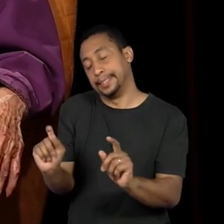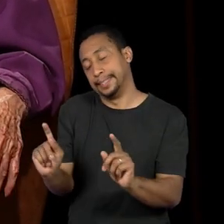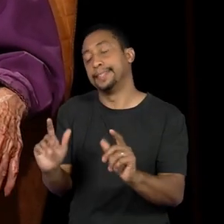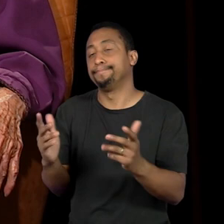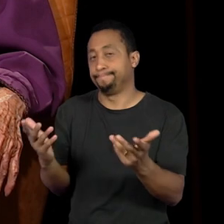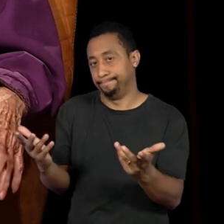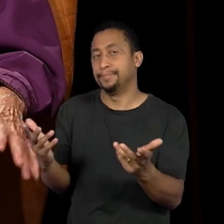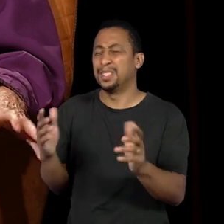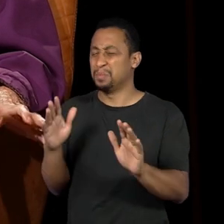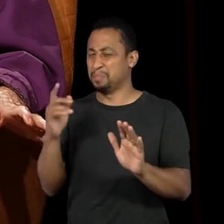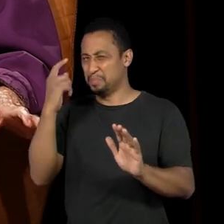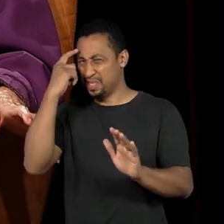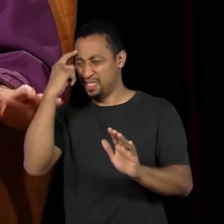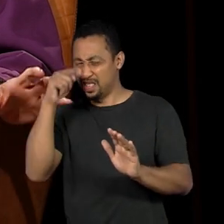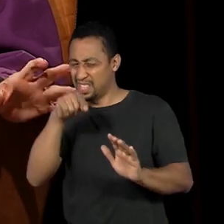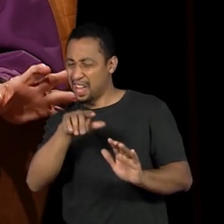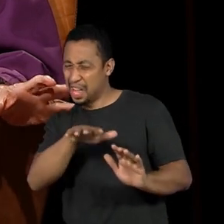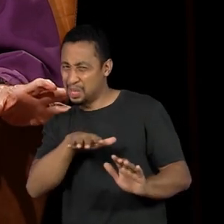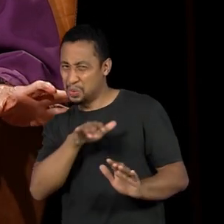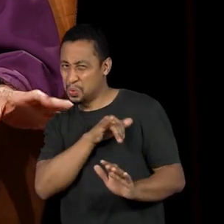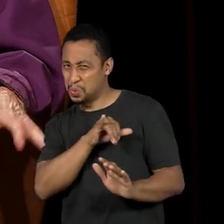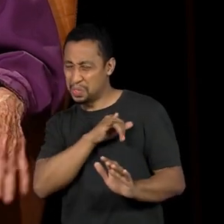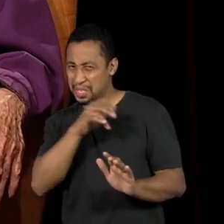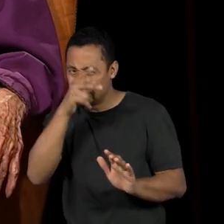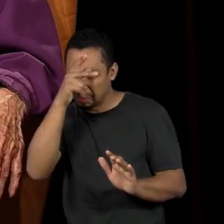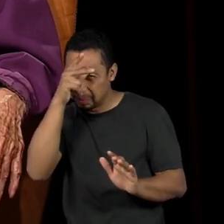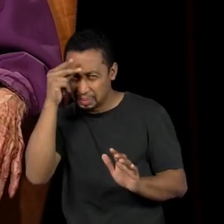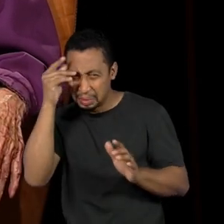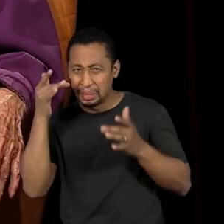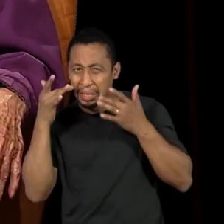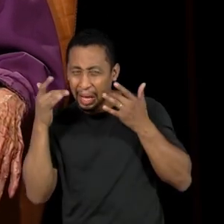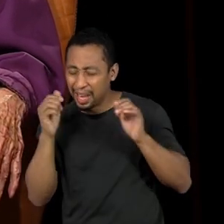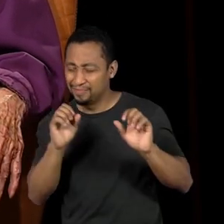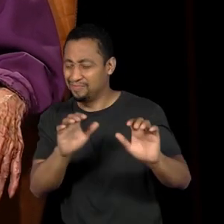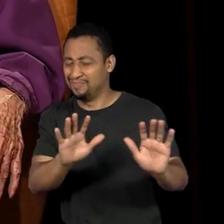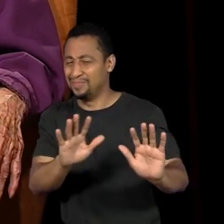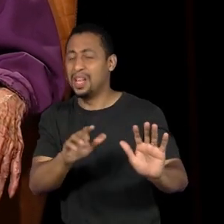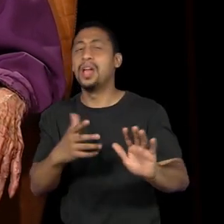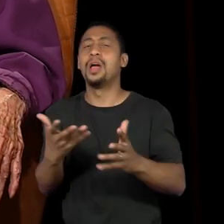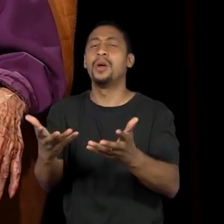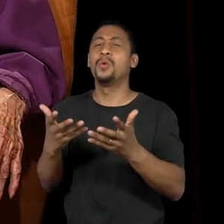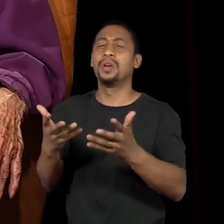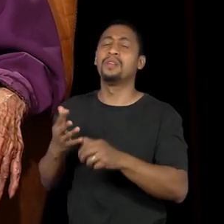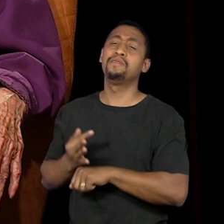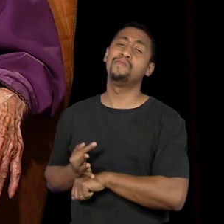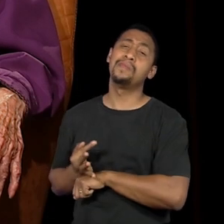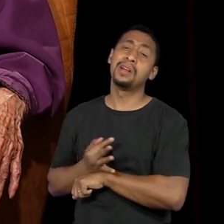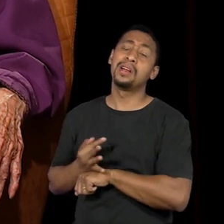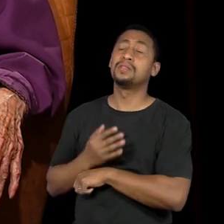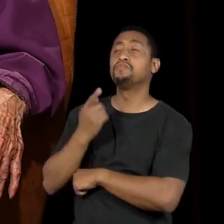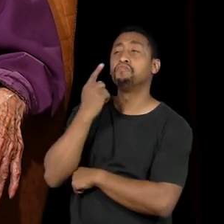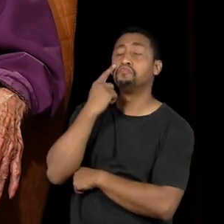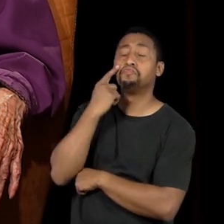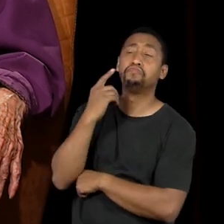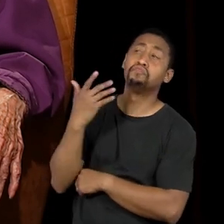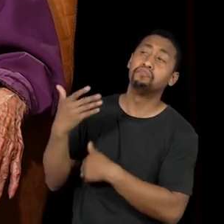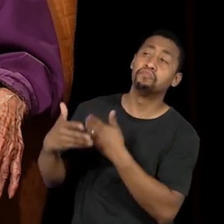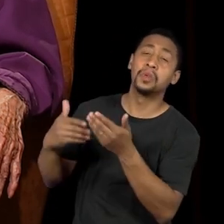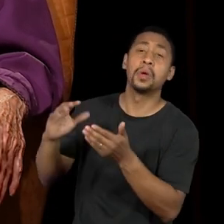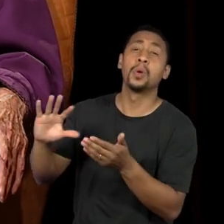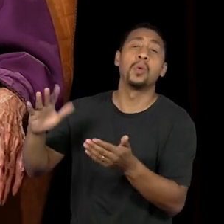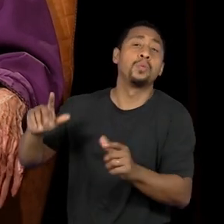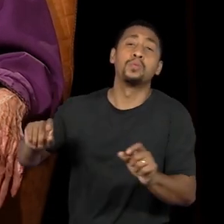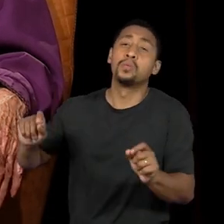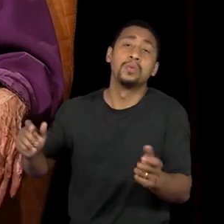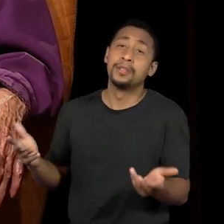vou deixar o Teatro Municipal um pouco, vou tirar umas férias e vou para a Europa ver o que acontece comigo.